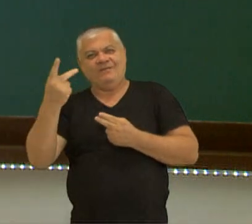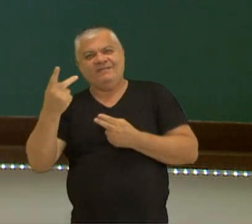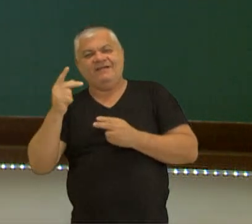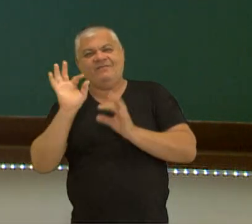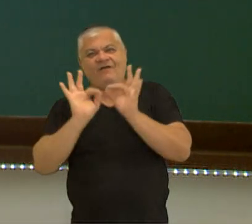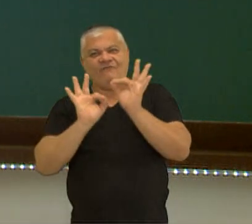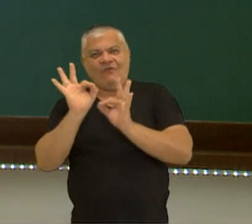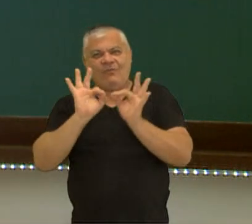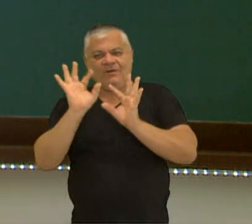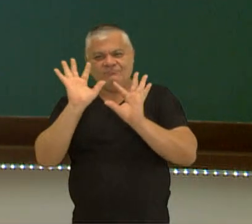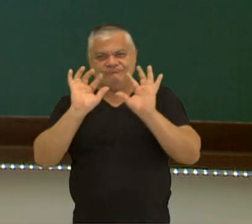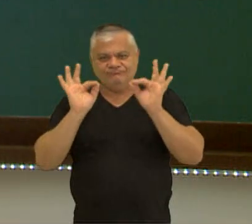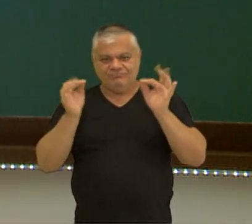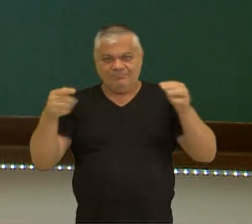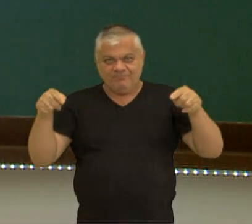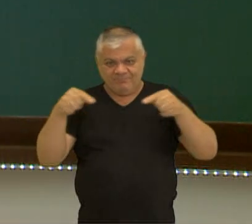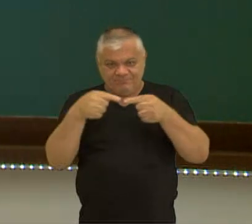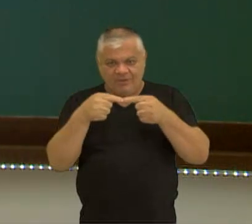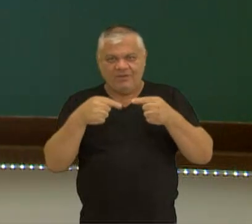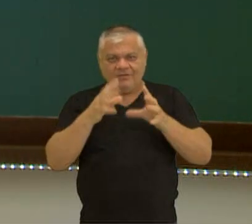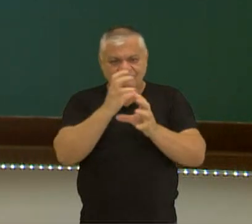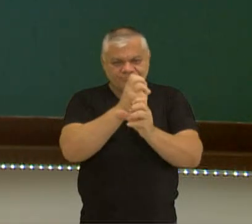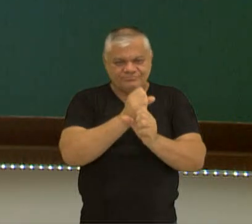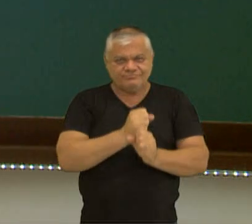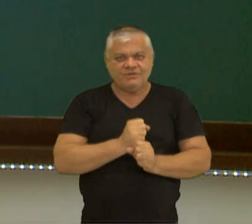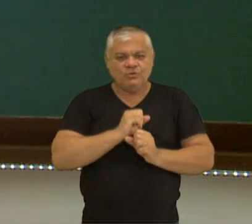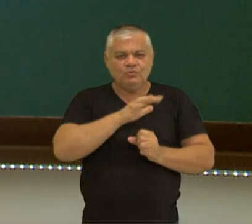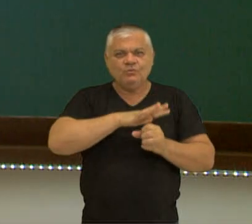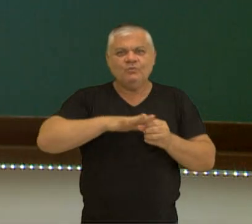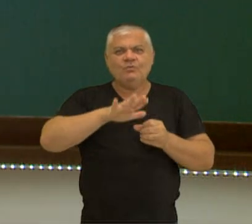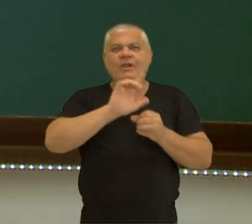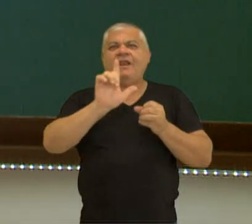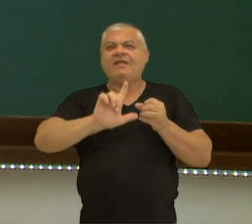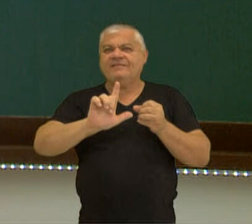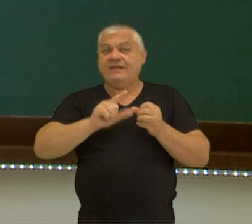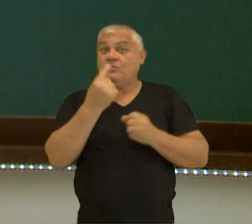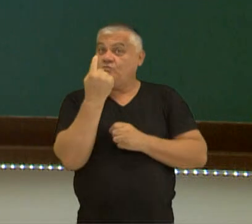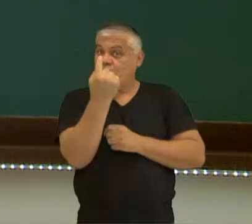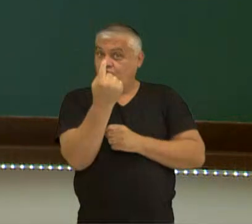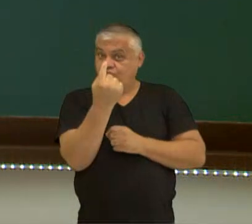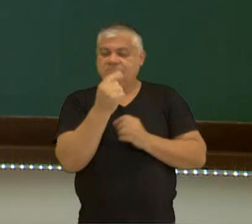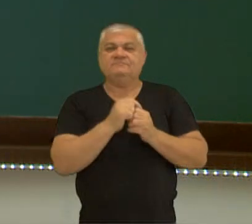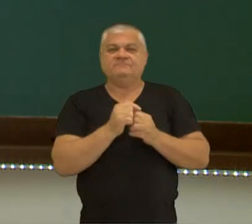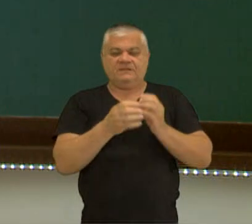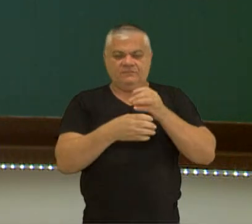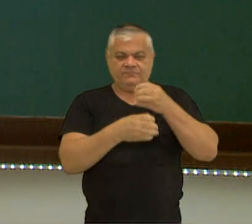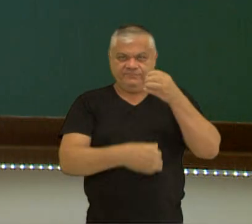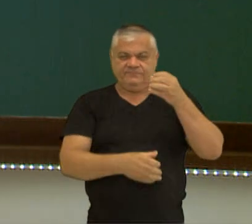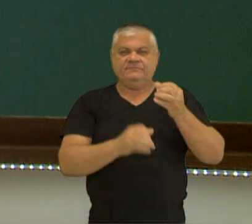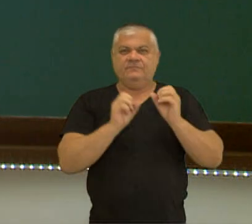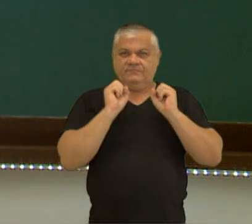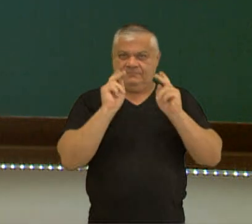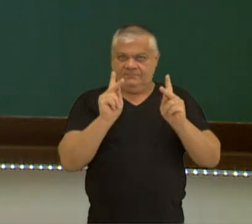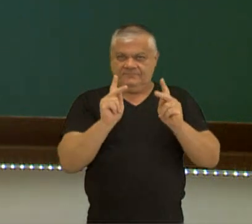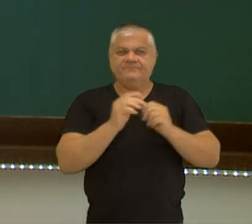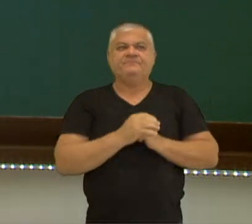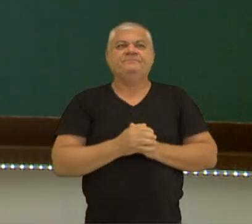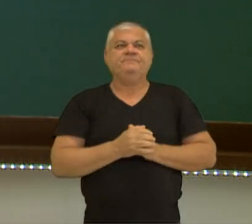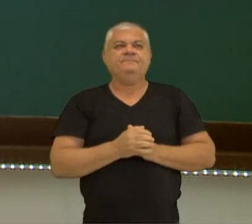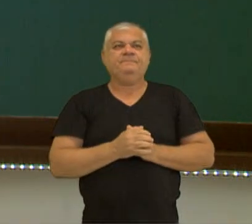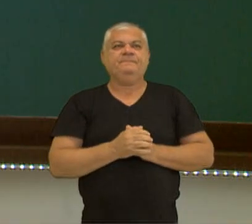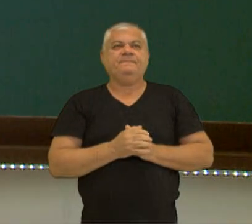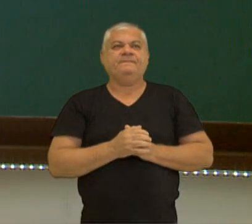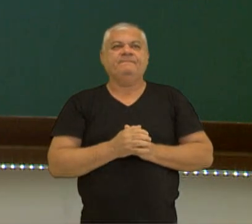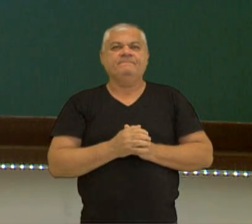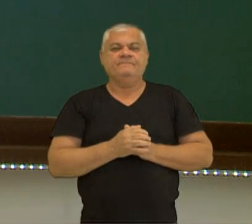fórmula especial para a gente calcular a área lateral de um cilindro equilátero. Só vale para o cilindro